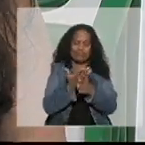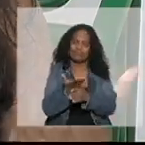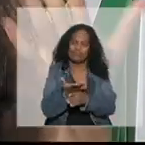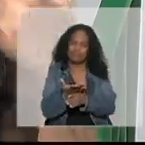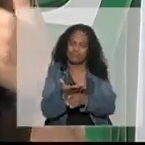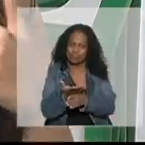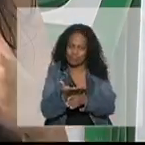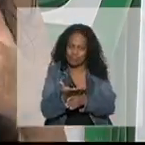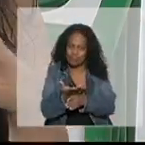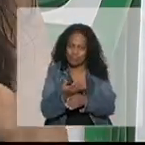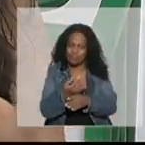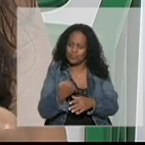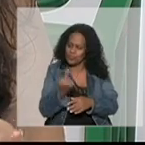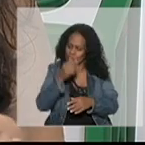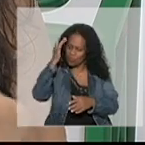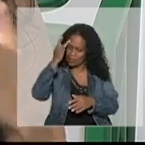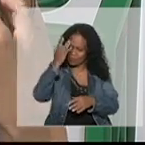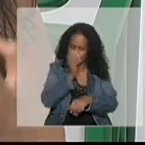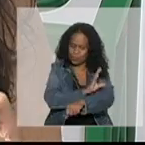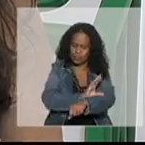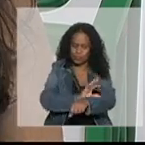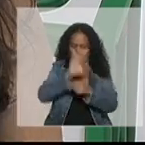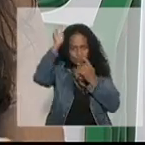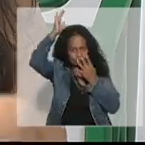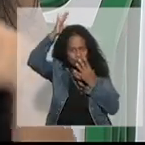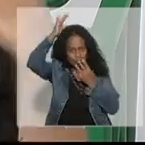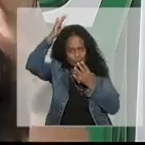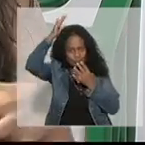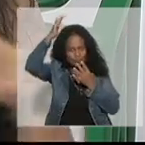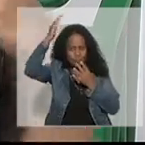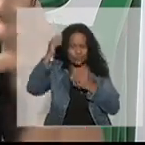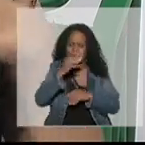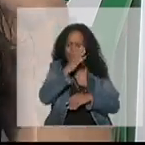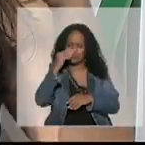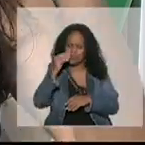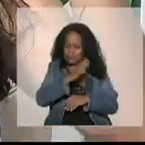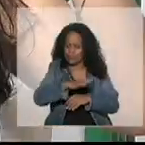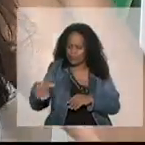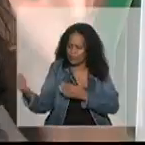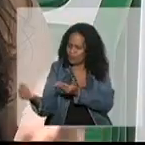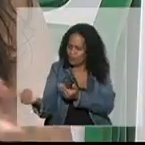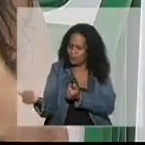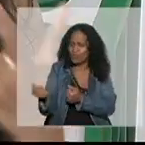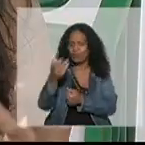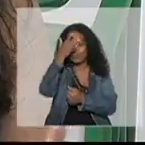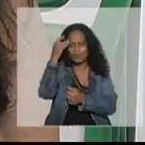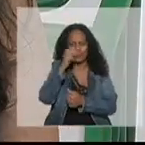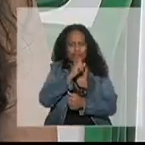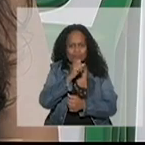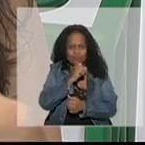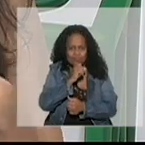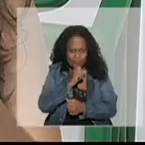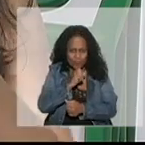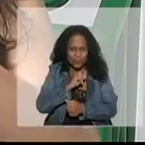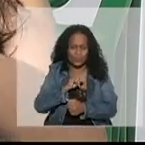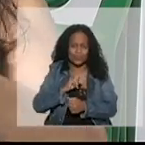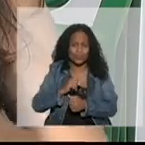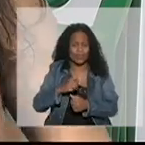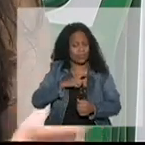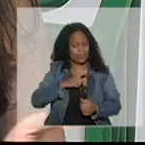veio. Então, assim, eu acho que a cultura indígena, para crianças, adolescentes, adultos, idosos, tudo, é muito importante porque